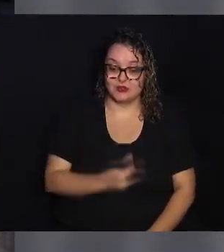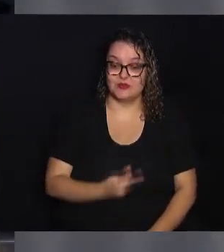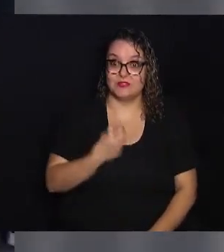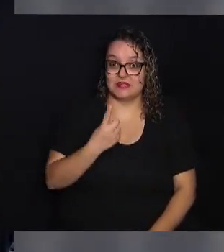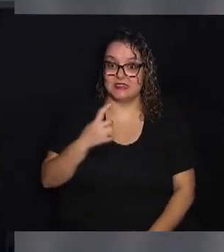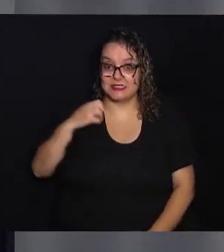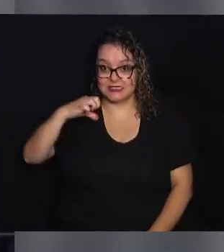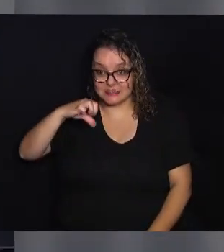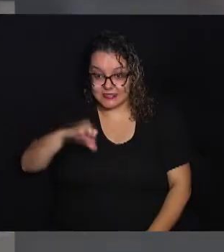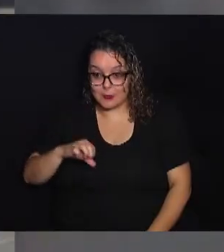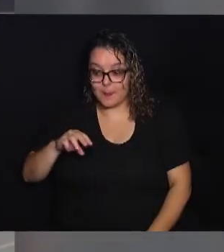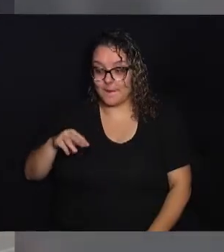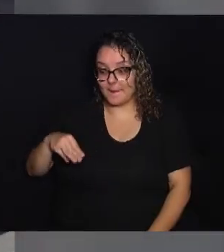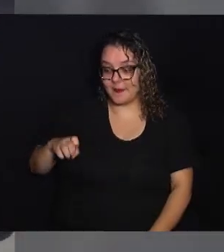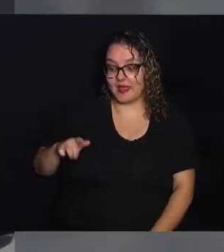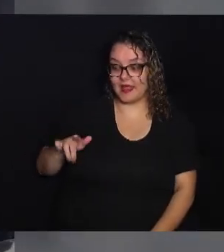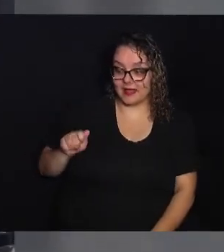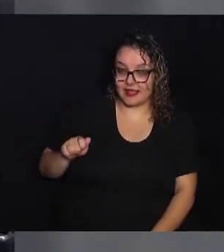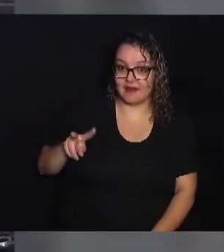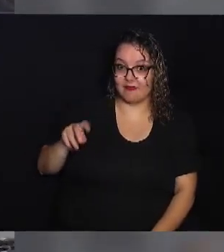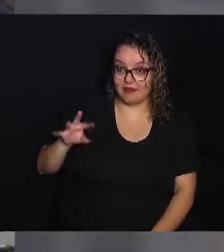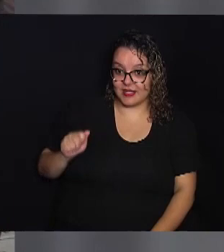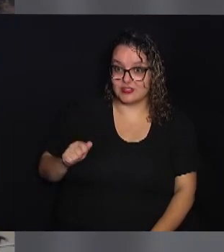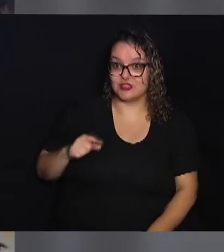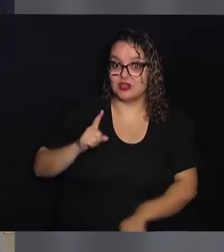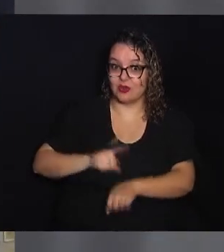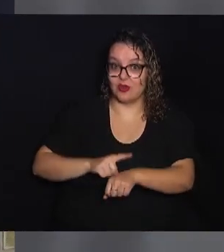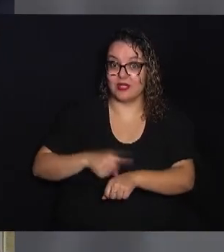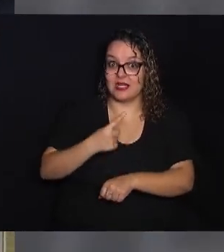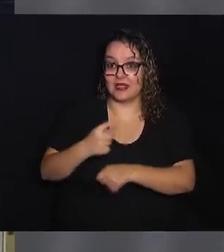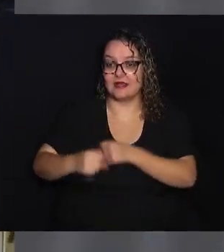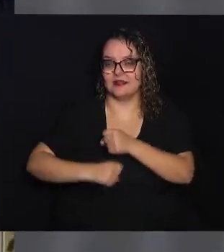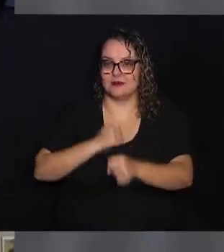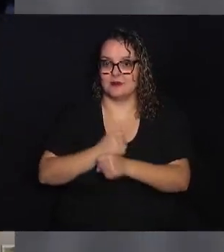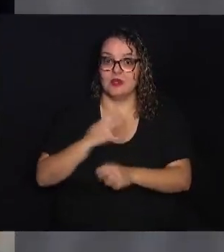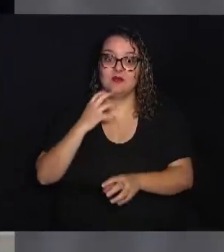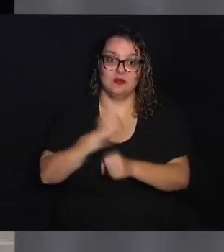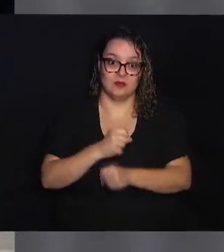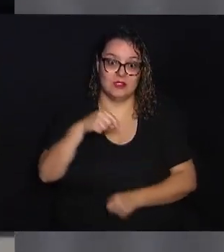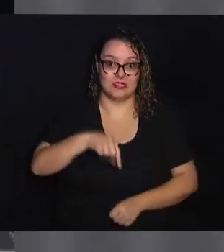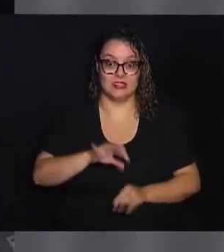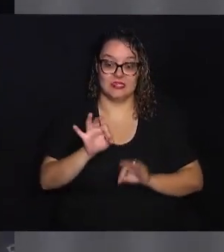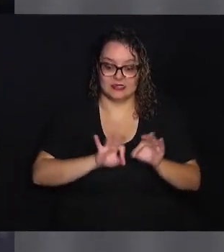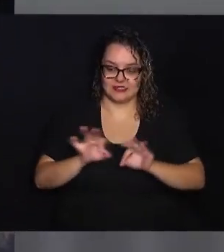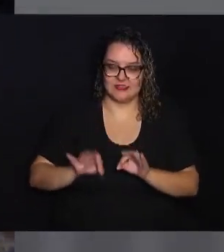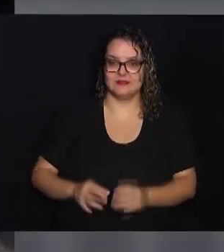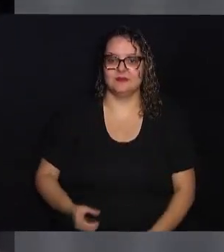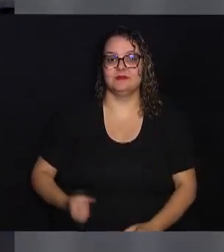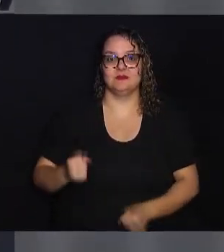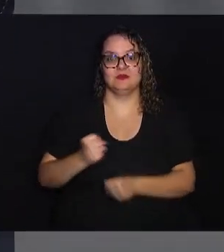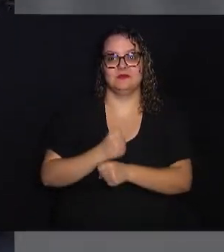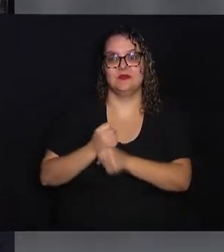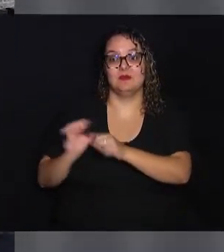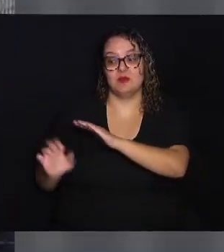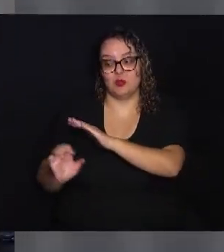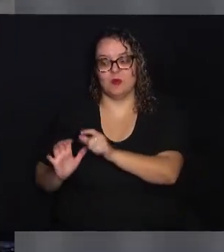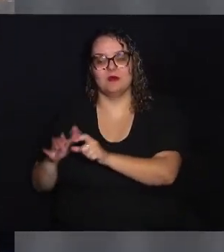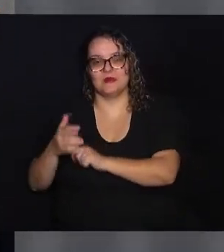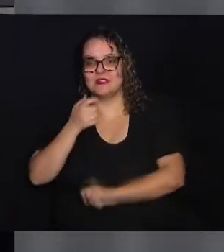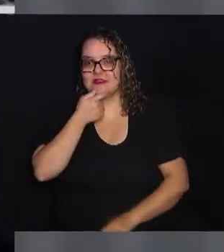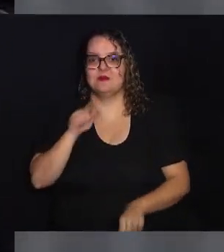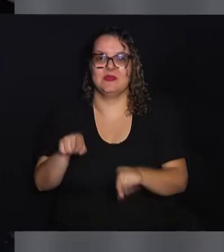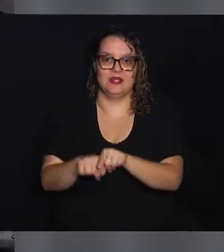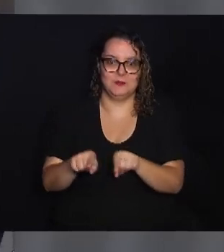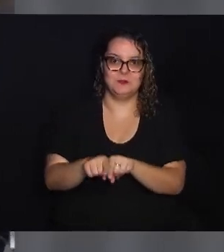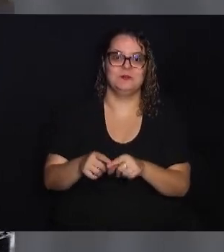capazes de gerar cerca de 219 megawatt-hora por ano. O projeto foi concluído em maio deste ano pela empresa